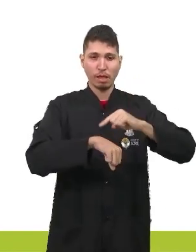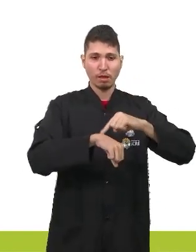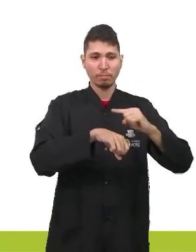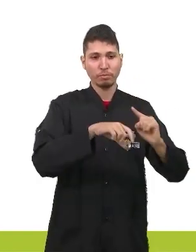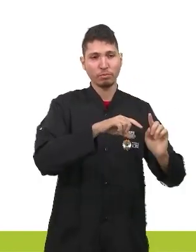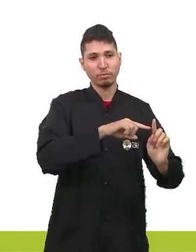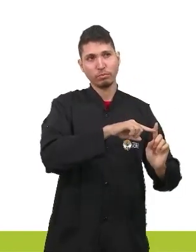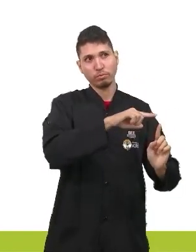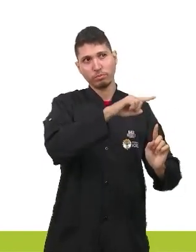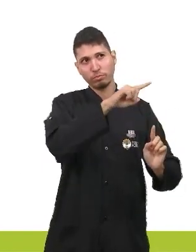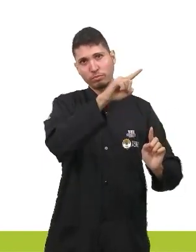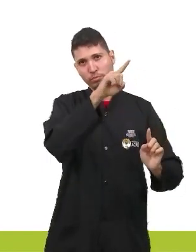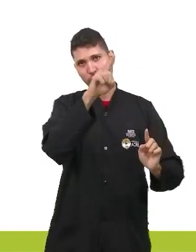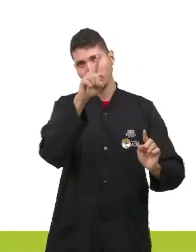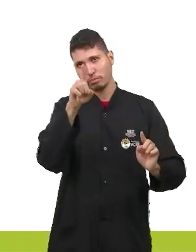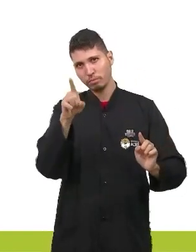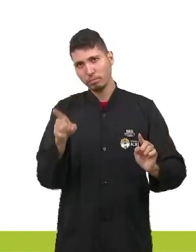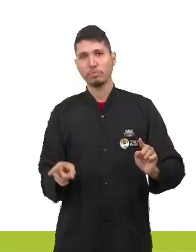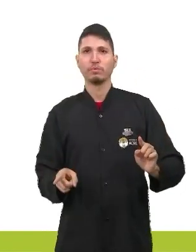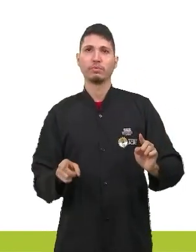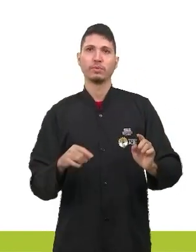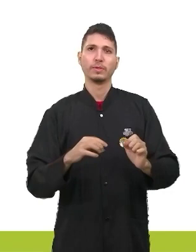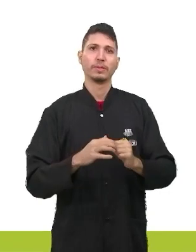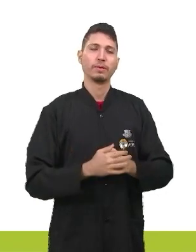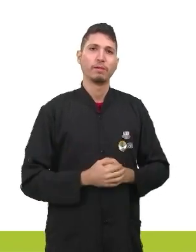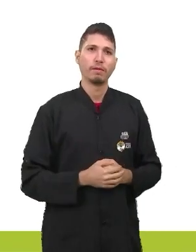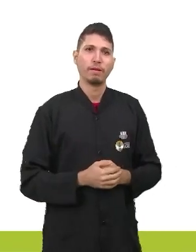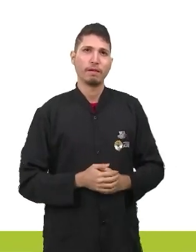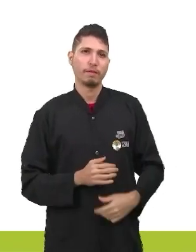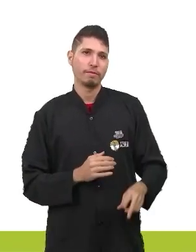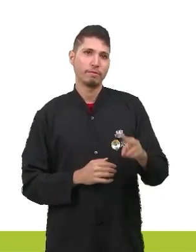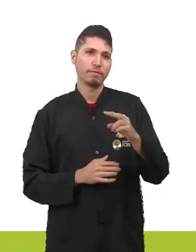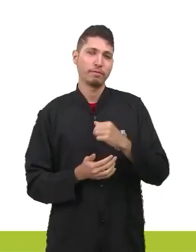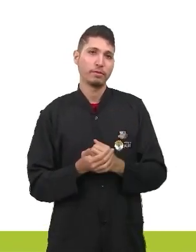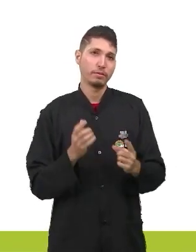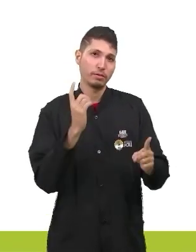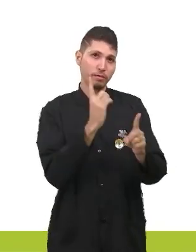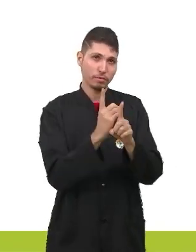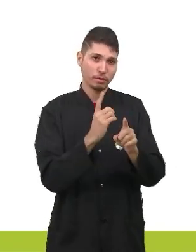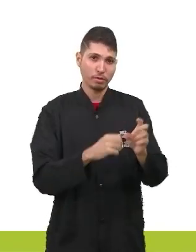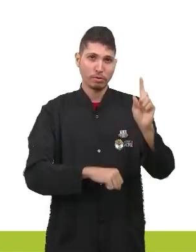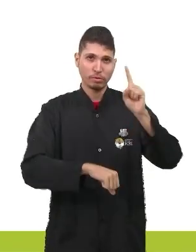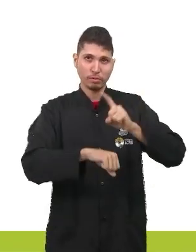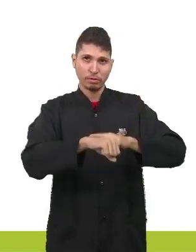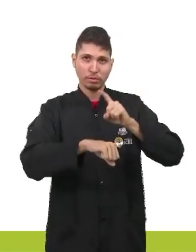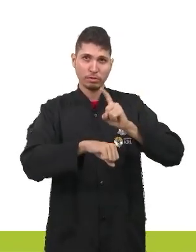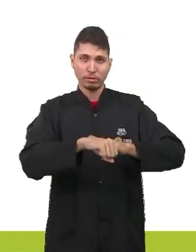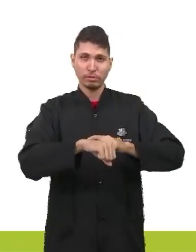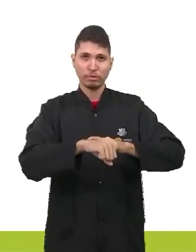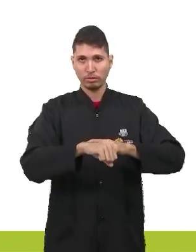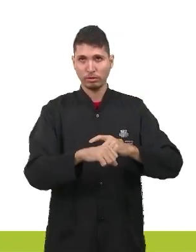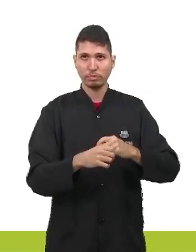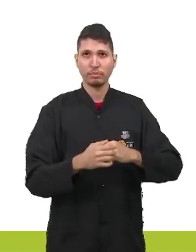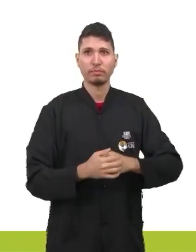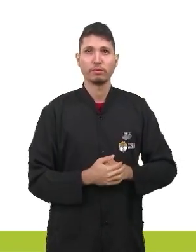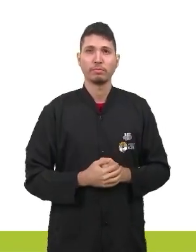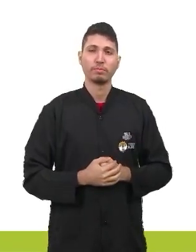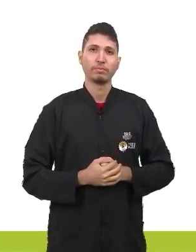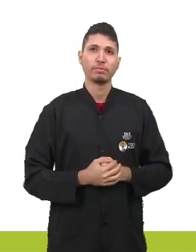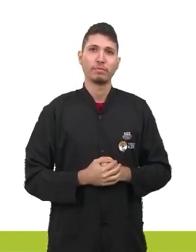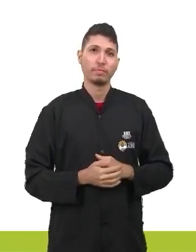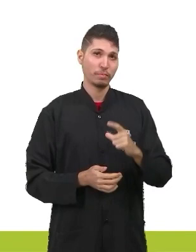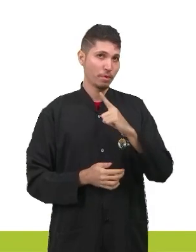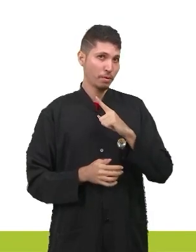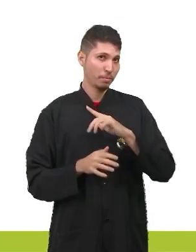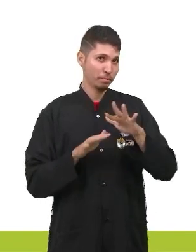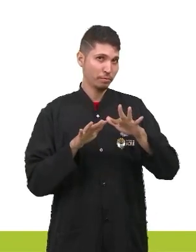que a gente vai fazer aqui, basicamente, é verificar o tempo que ele chega lá, e é só suposição, tá bom? Você vai entender que ela tem um